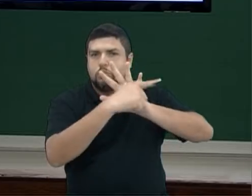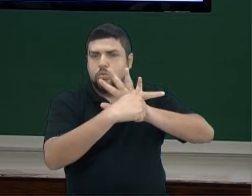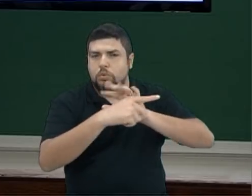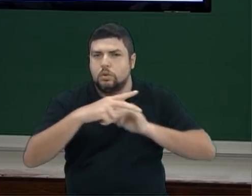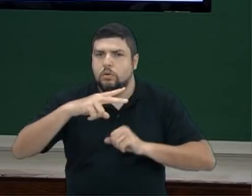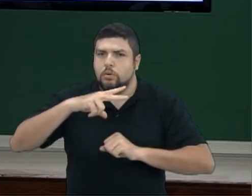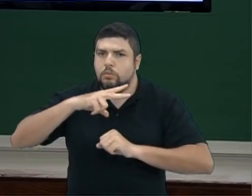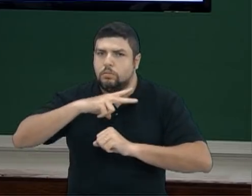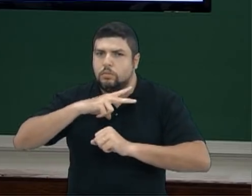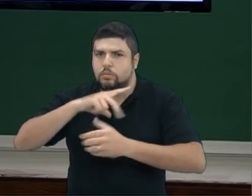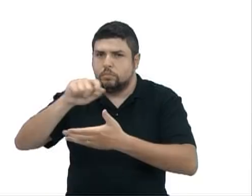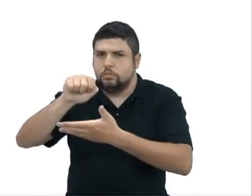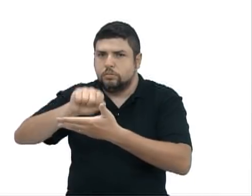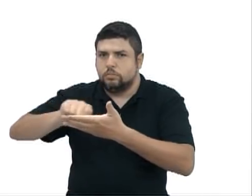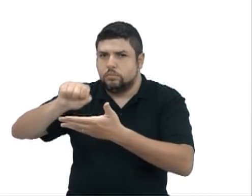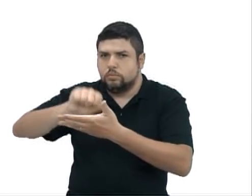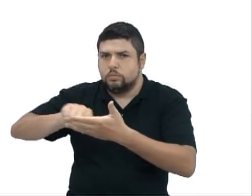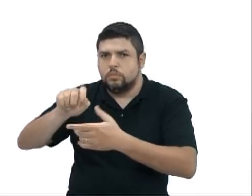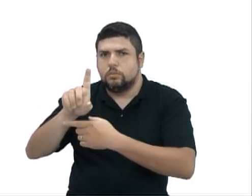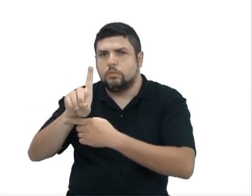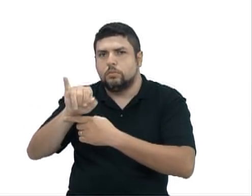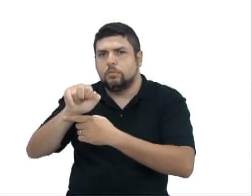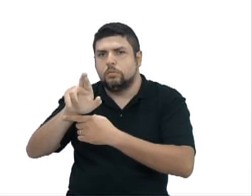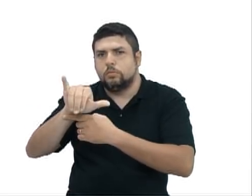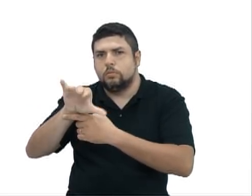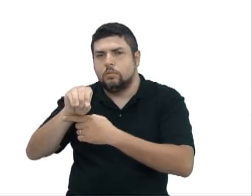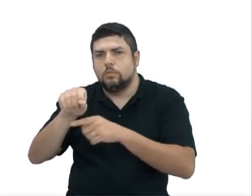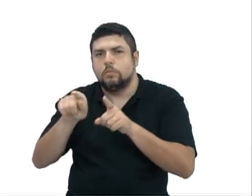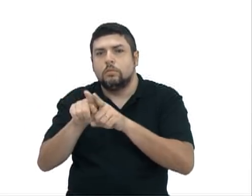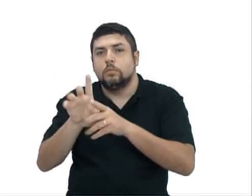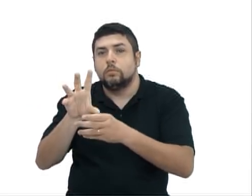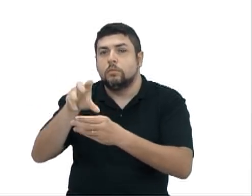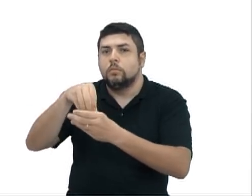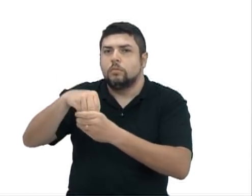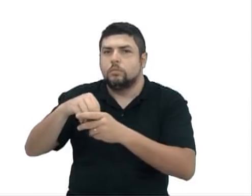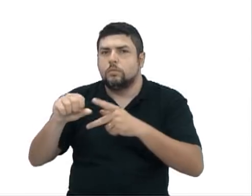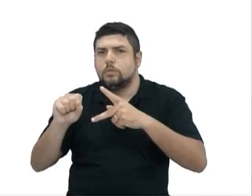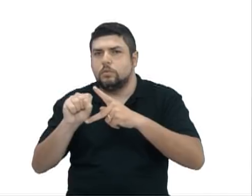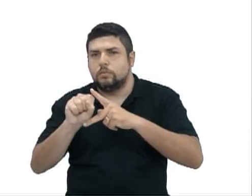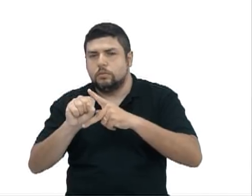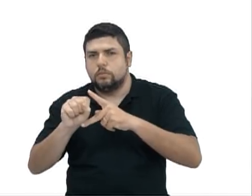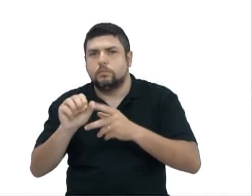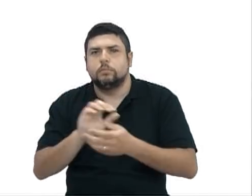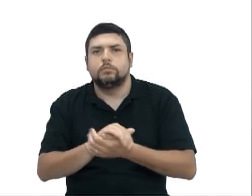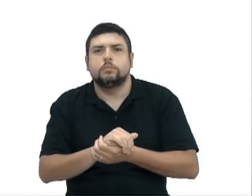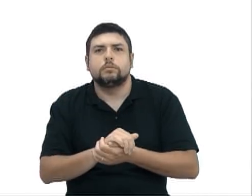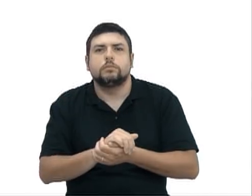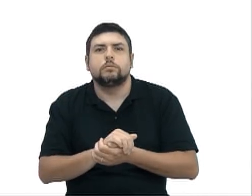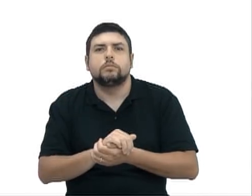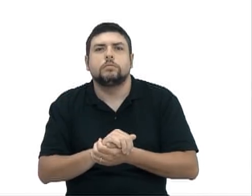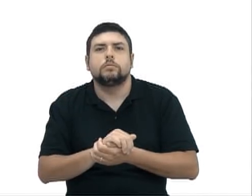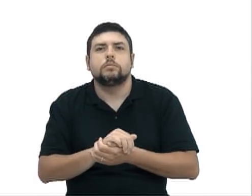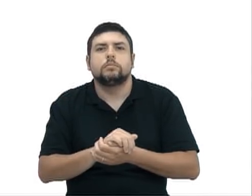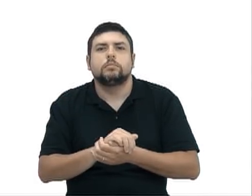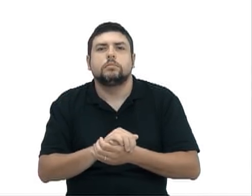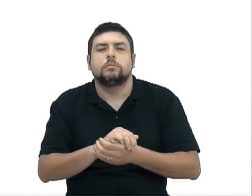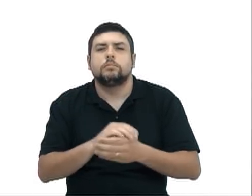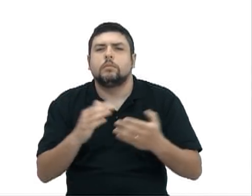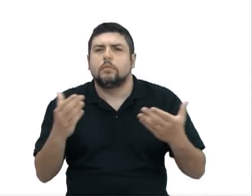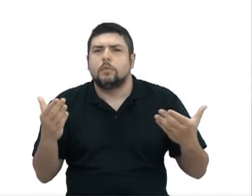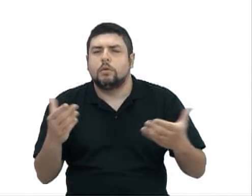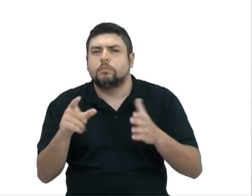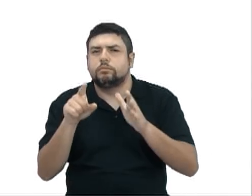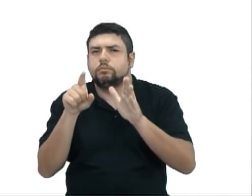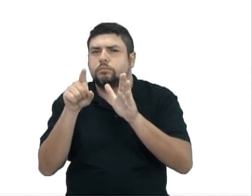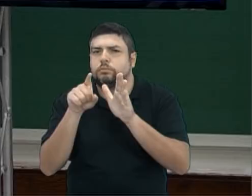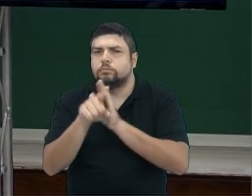e reconhecer o emprego desses pronomes. Tudo bem? Vamos começar? Então, nós vamos começar com um quiz, que